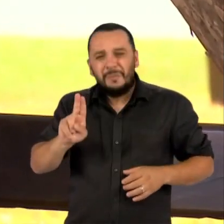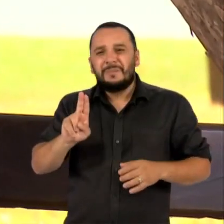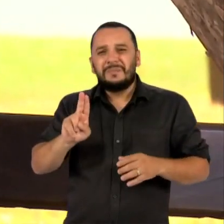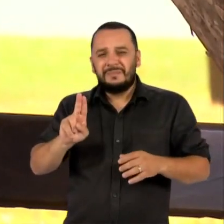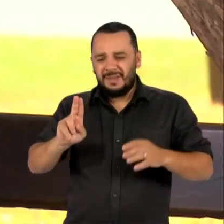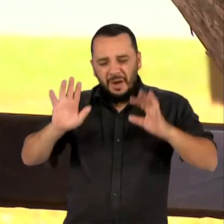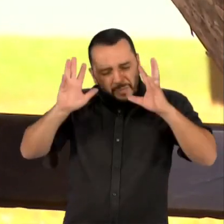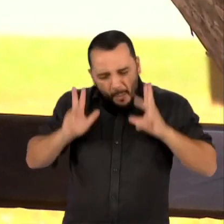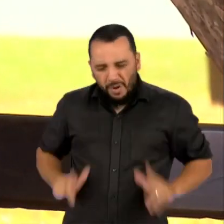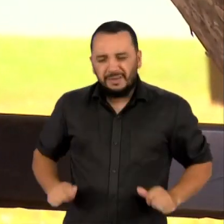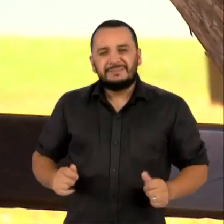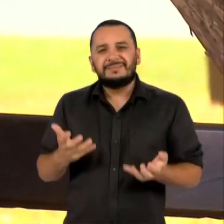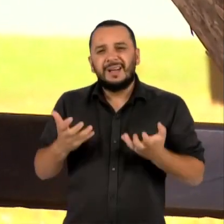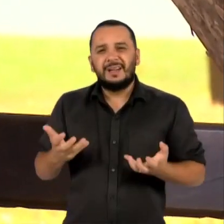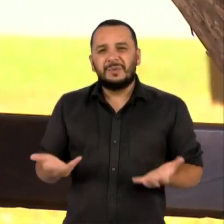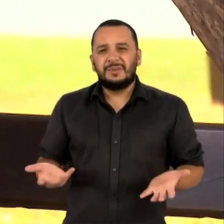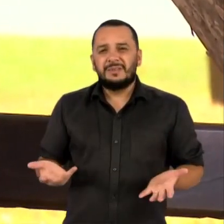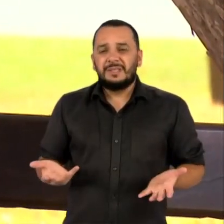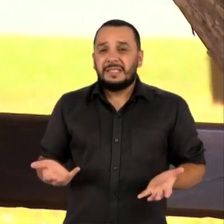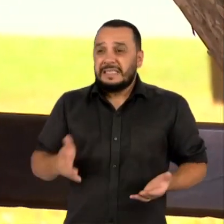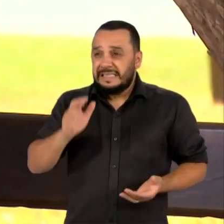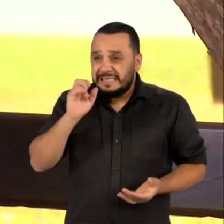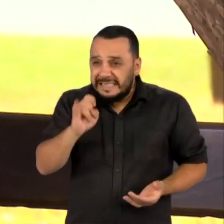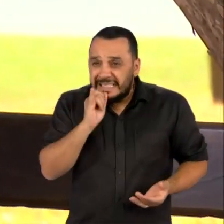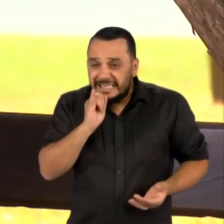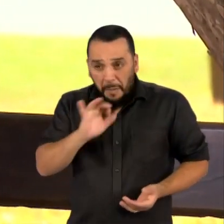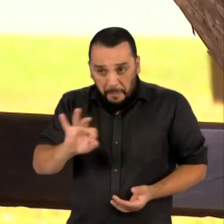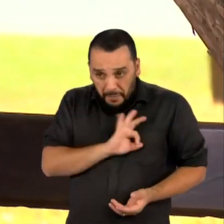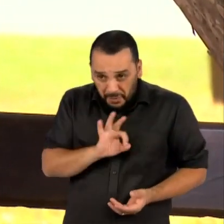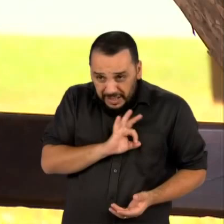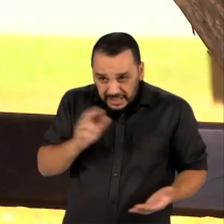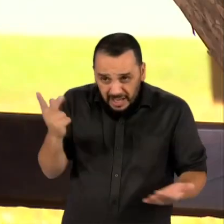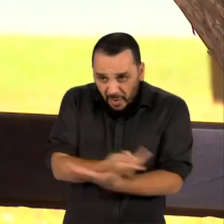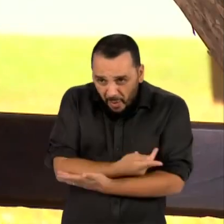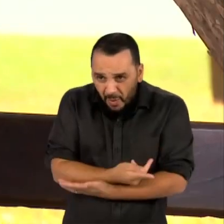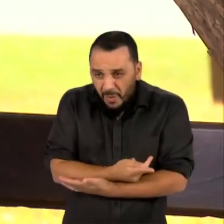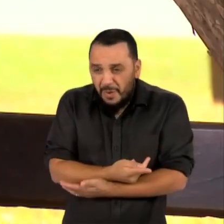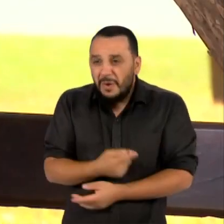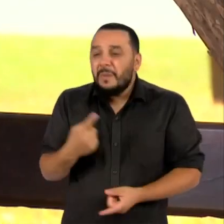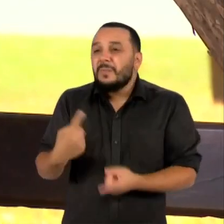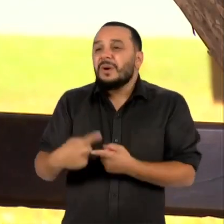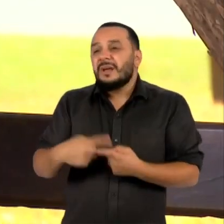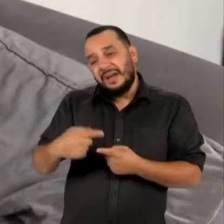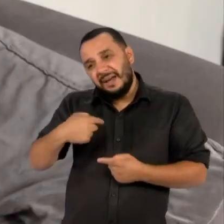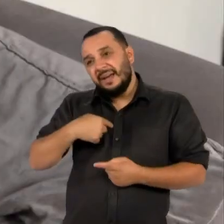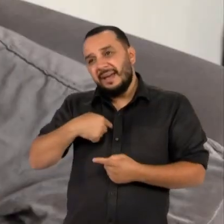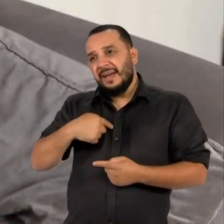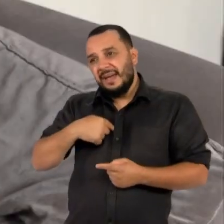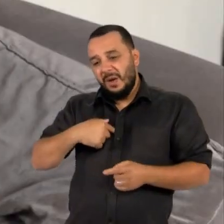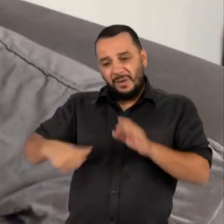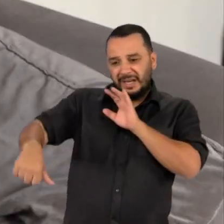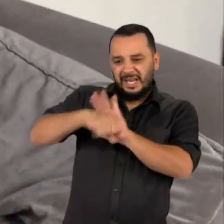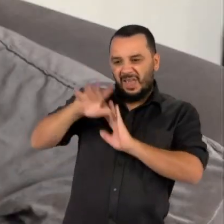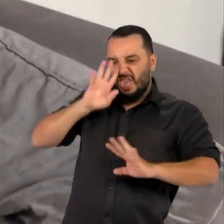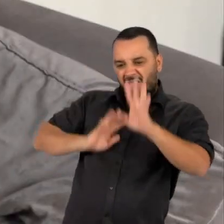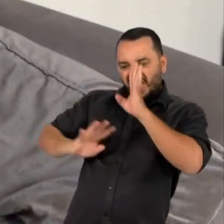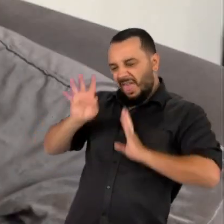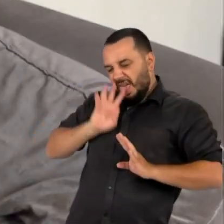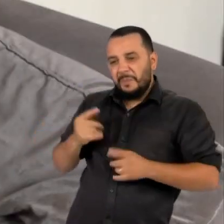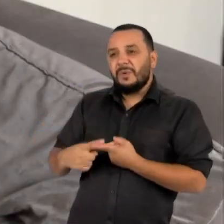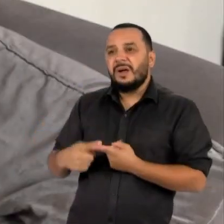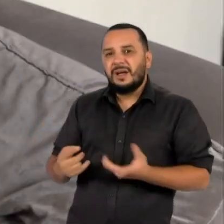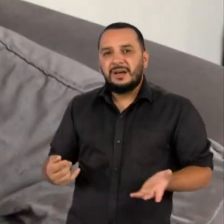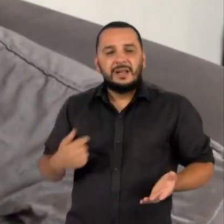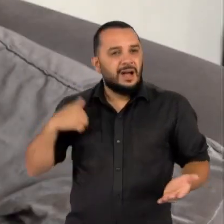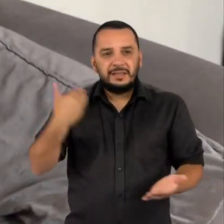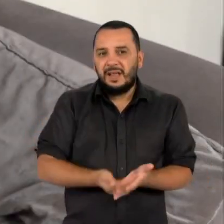foi a polícia que errou porque a gente tem que pagar por isso e até agora fechando caiu